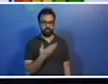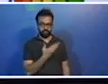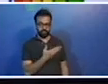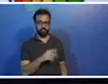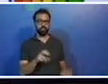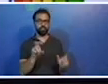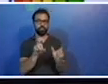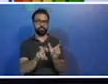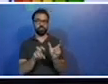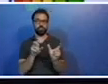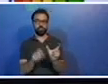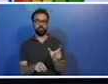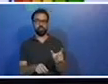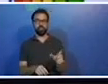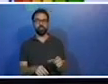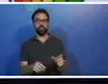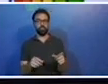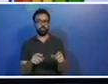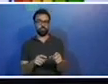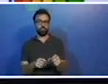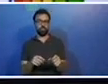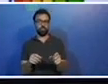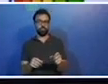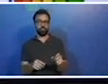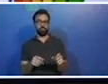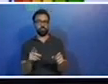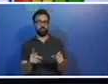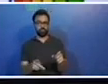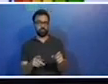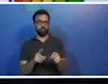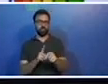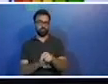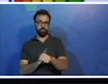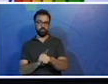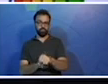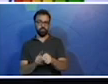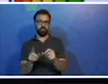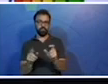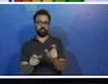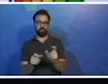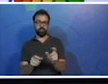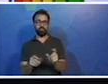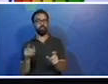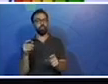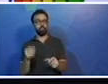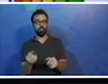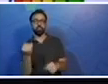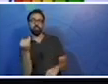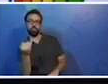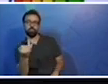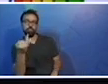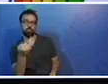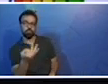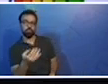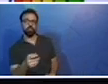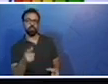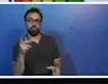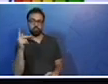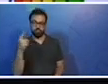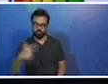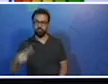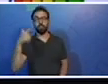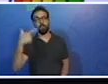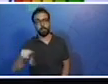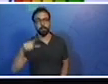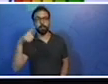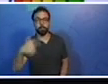de advérbio de frequência. Por que frequência? É a quantidade de vezes que determinada ação